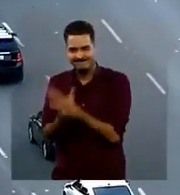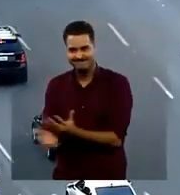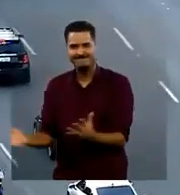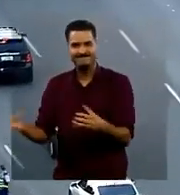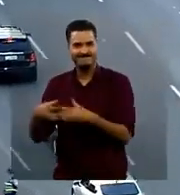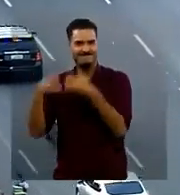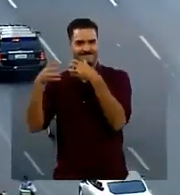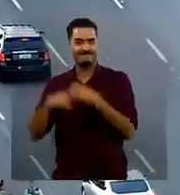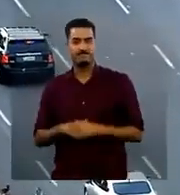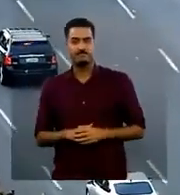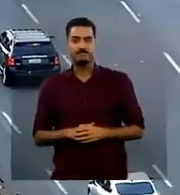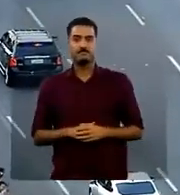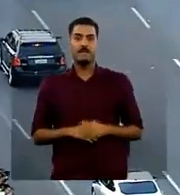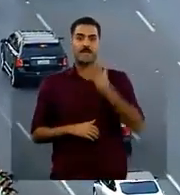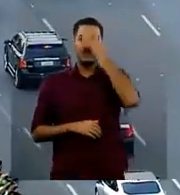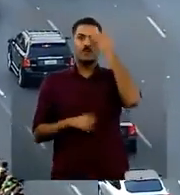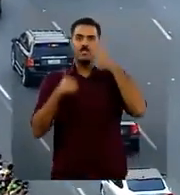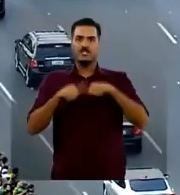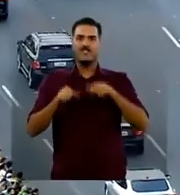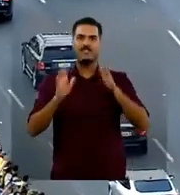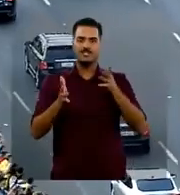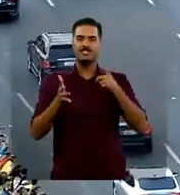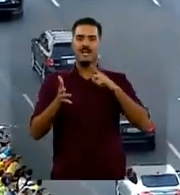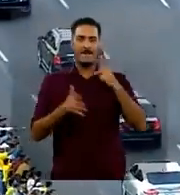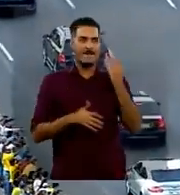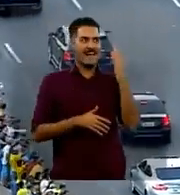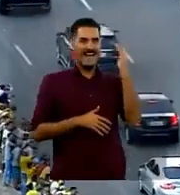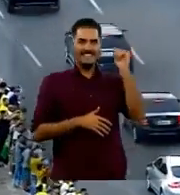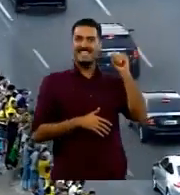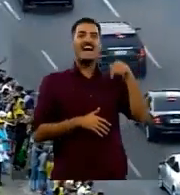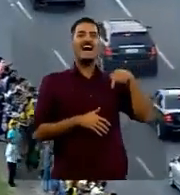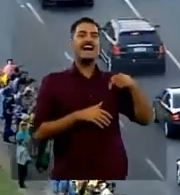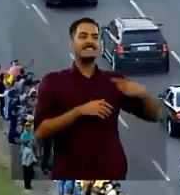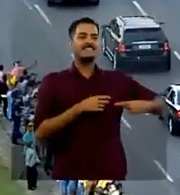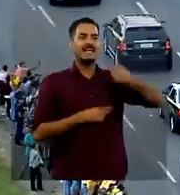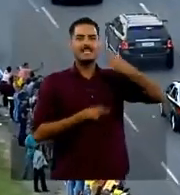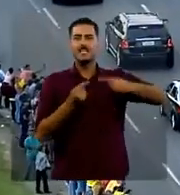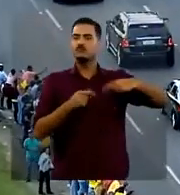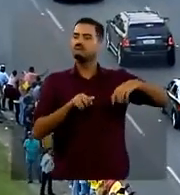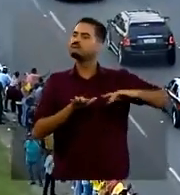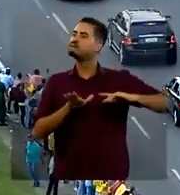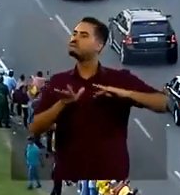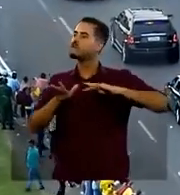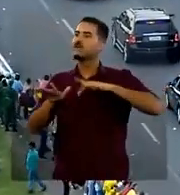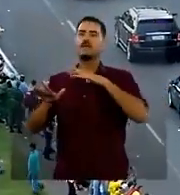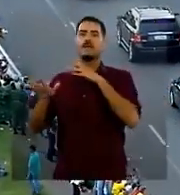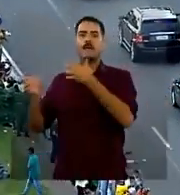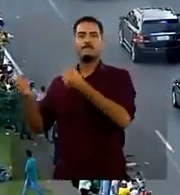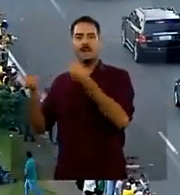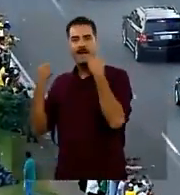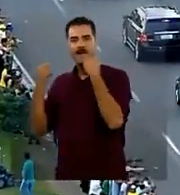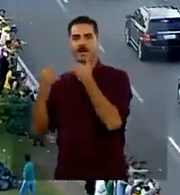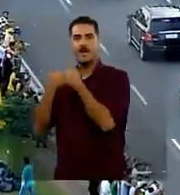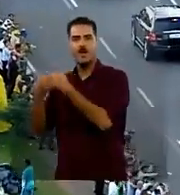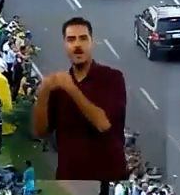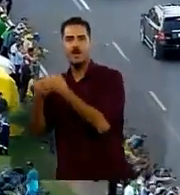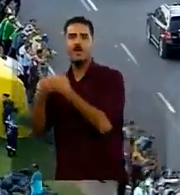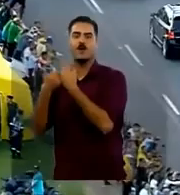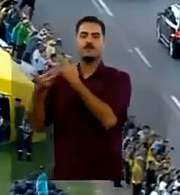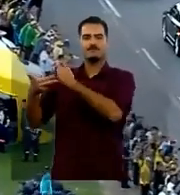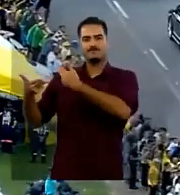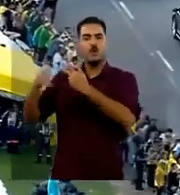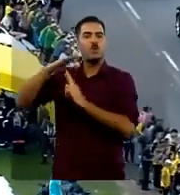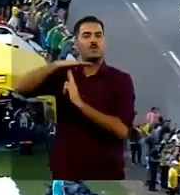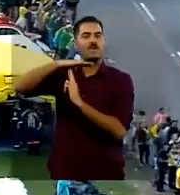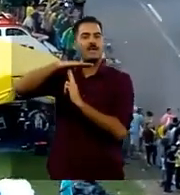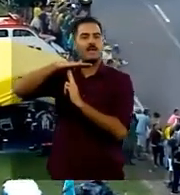estavam aqui na praça subiram para poder pegar os seus carros, para poder pegar o transporte público na rodoviária, que fica a cerca de 3